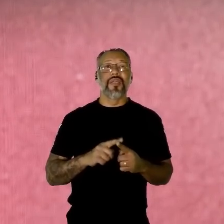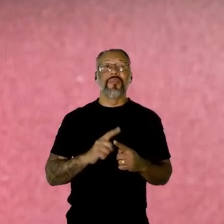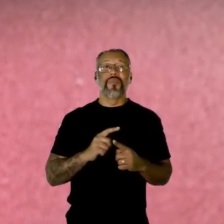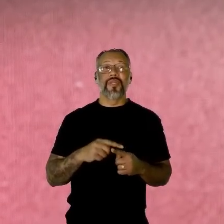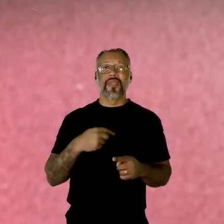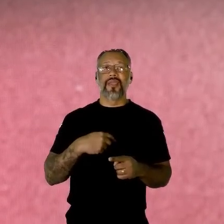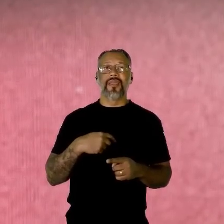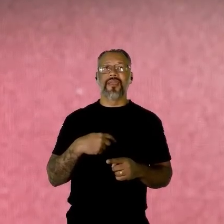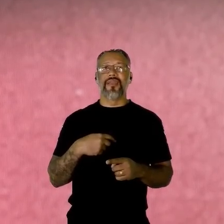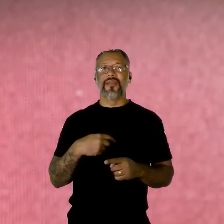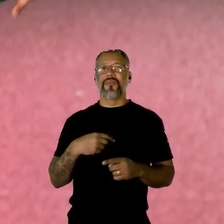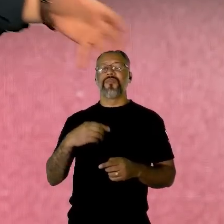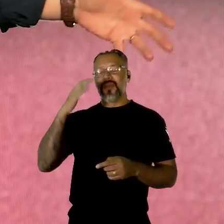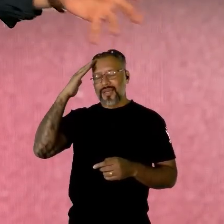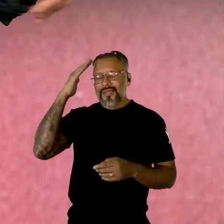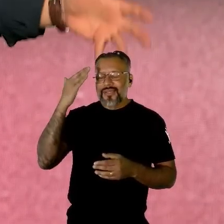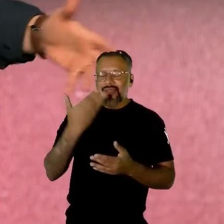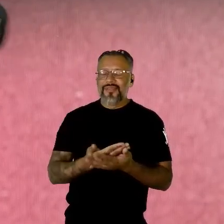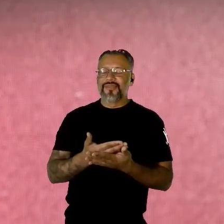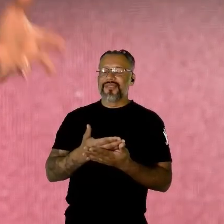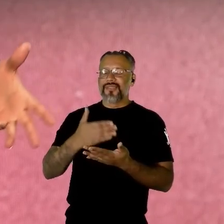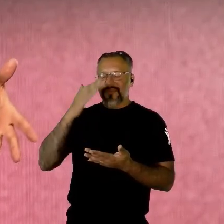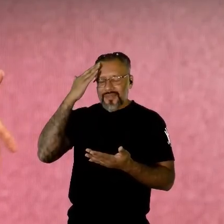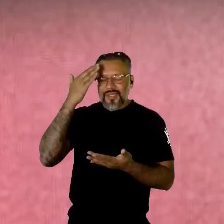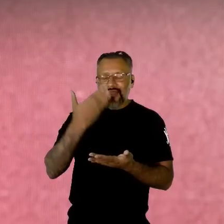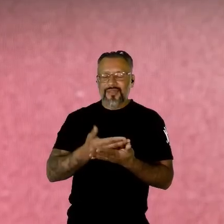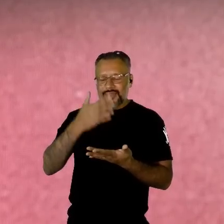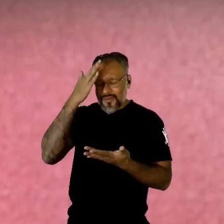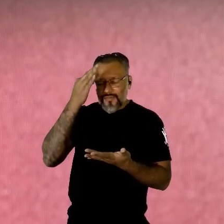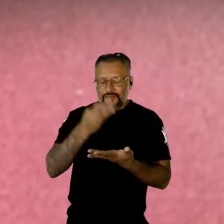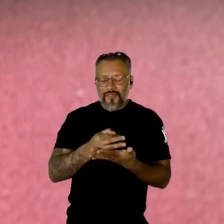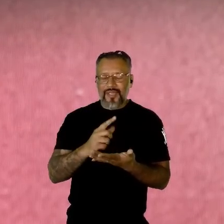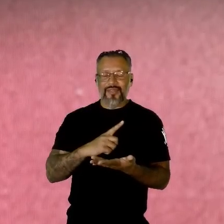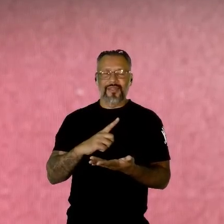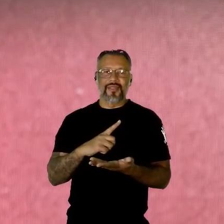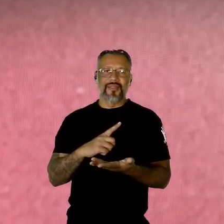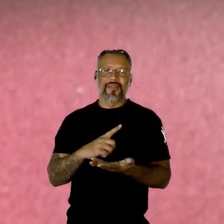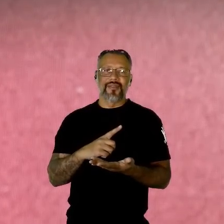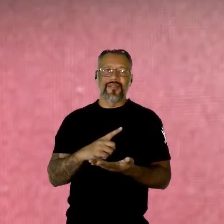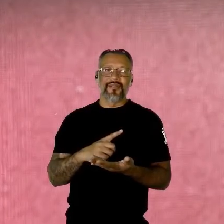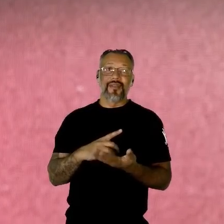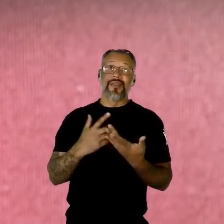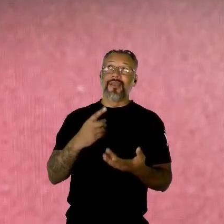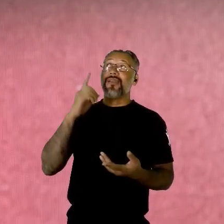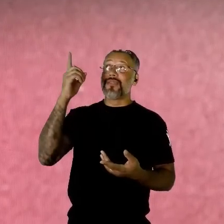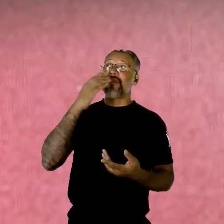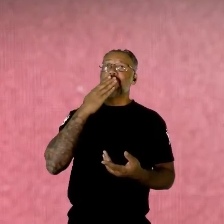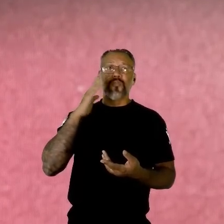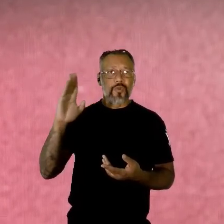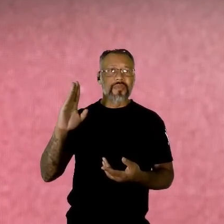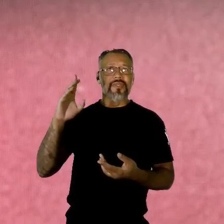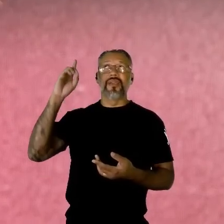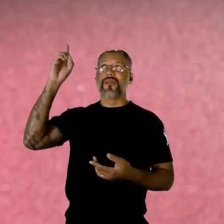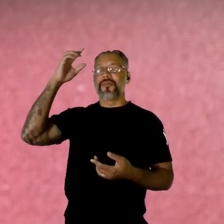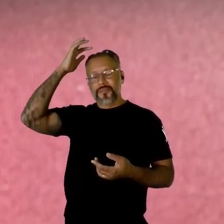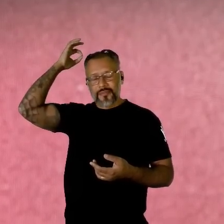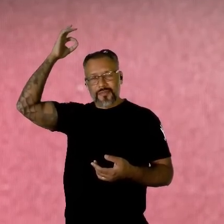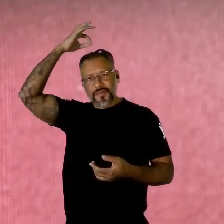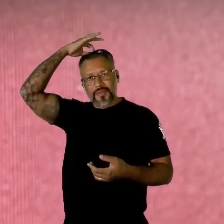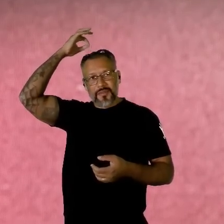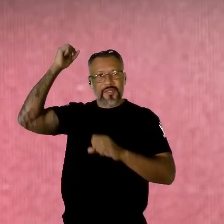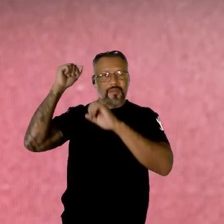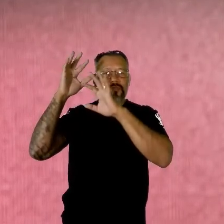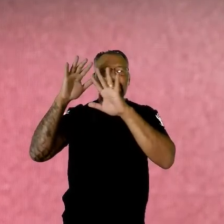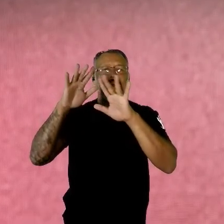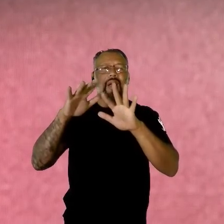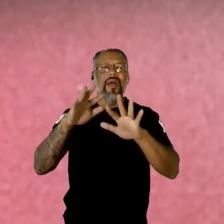uma visão e a visão é muito maior do que recurso pessoas e é uma promessa derramarei o meu espírito sobre todos os